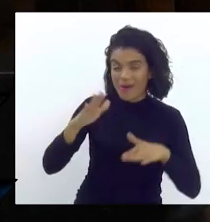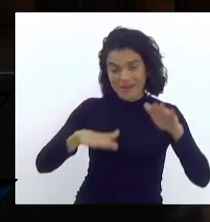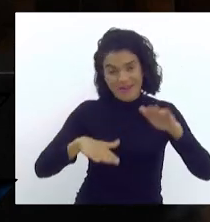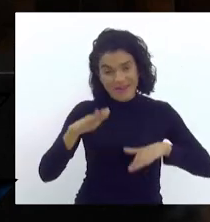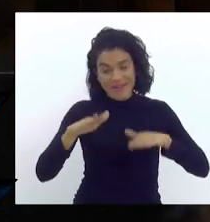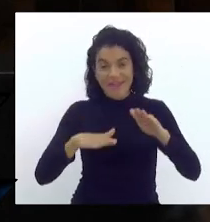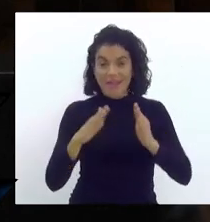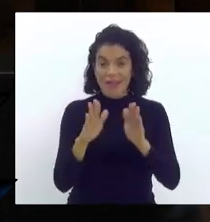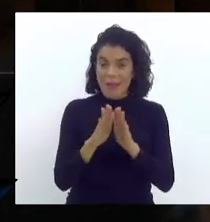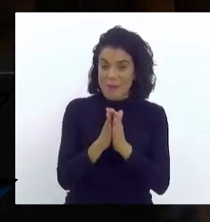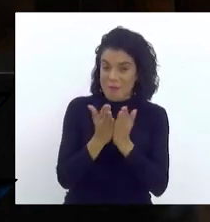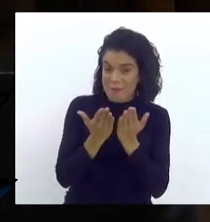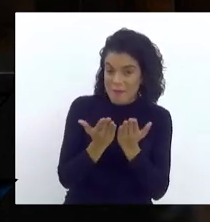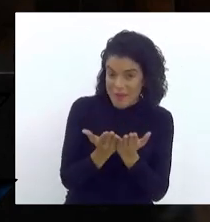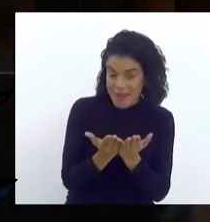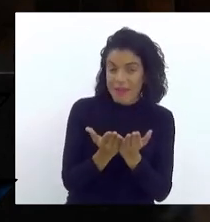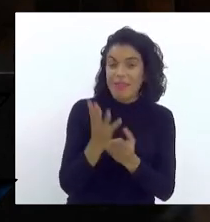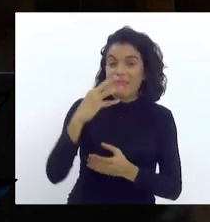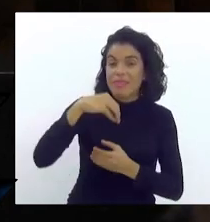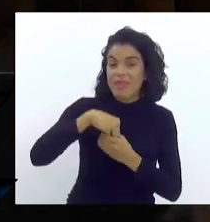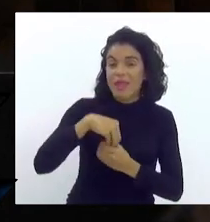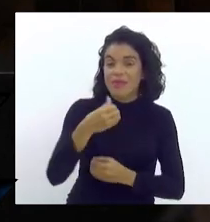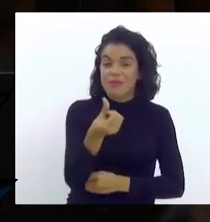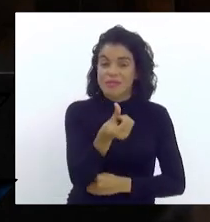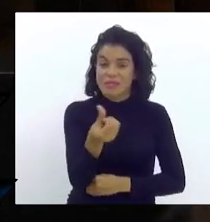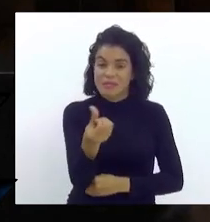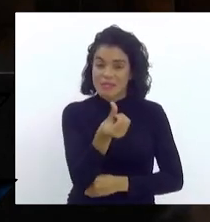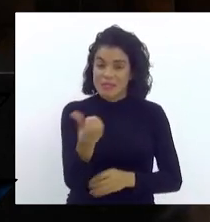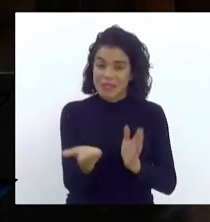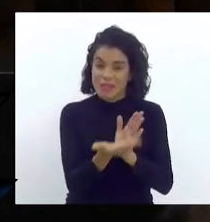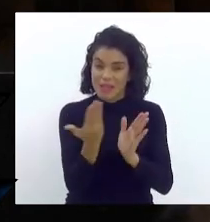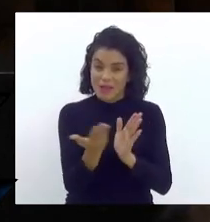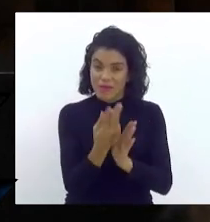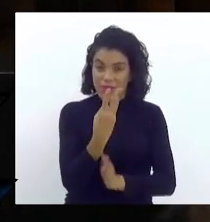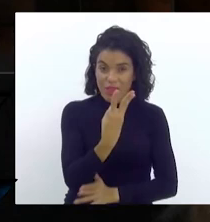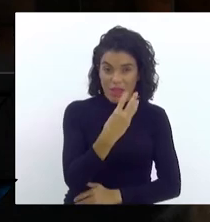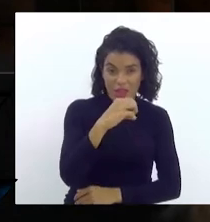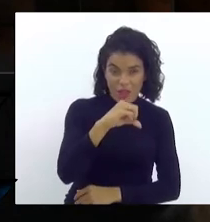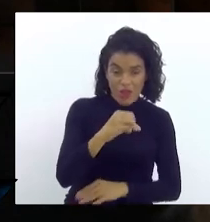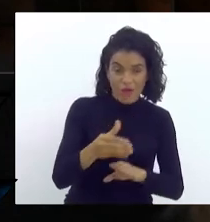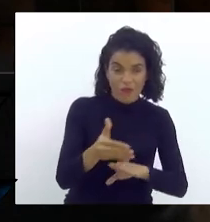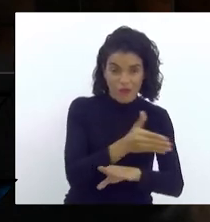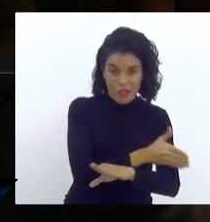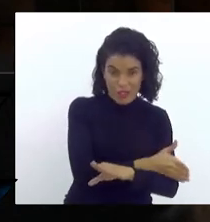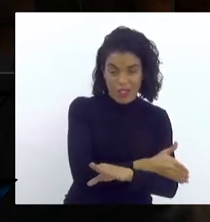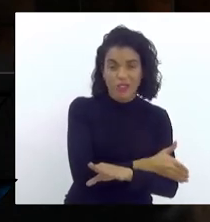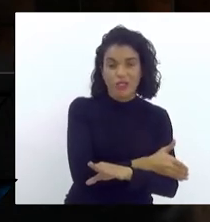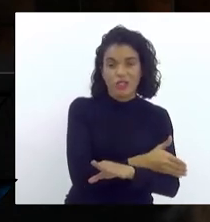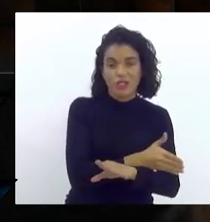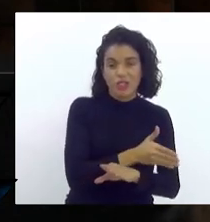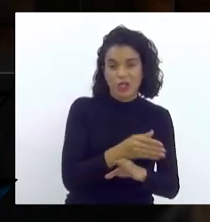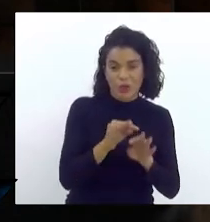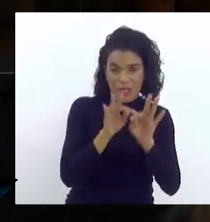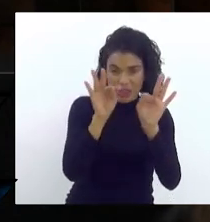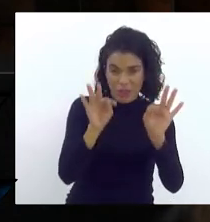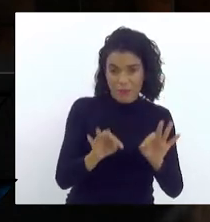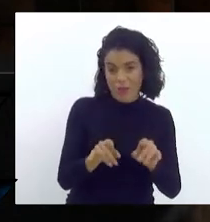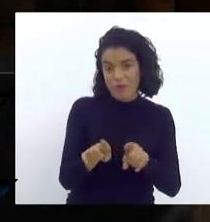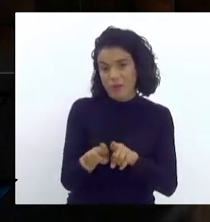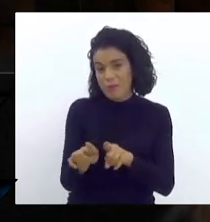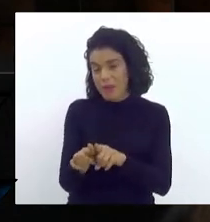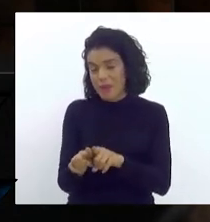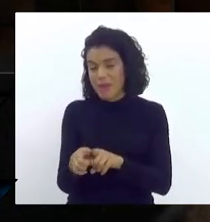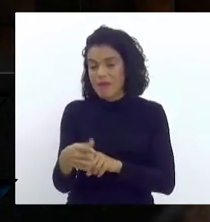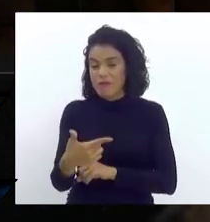temos na Bíblia 66 livros, 39 no Antigo Testamento e 27 no Novo